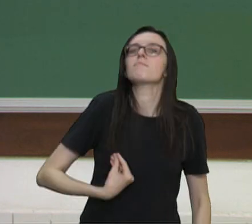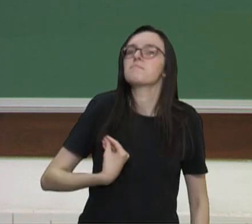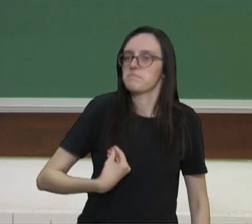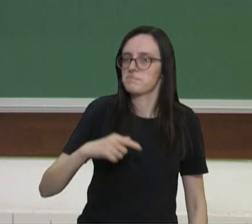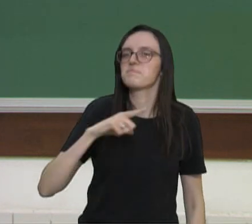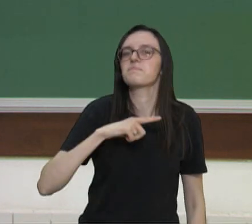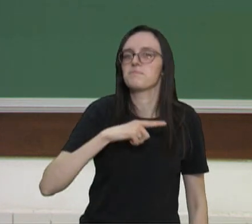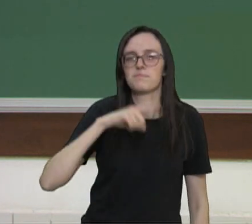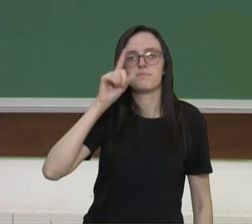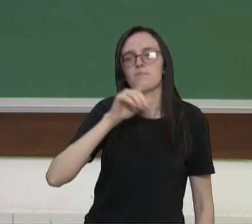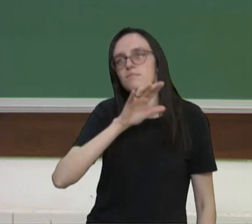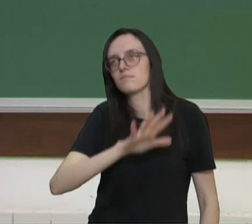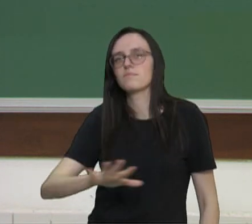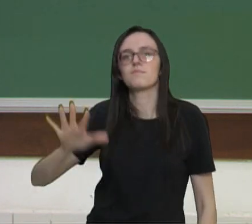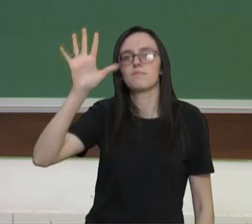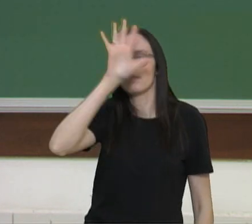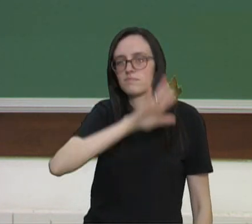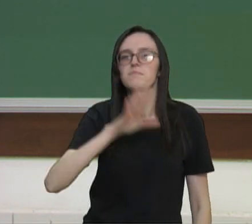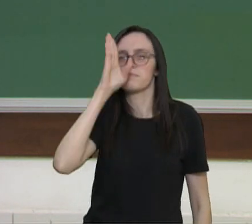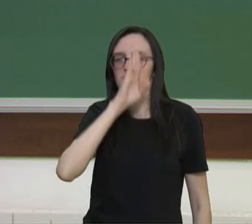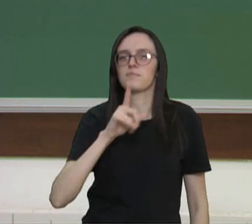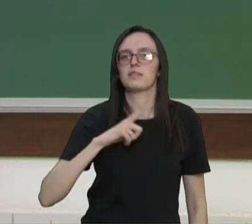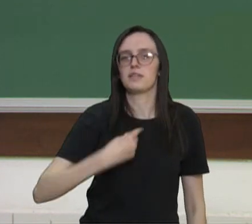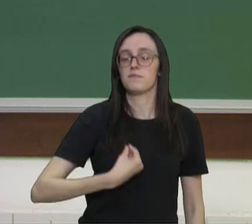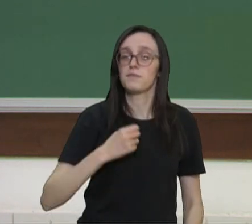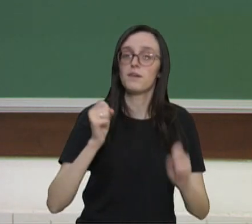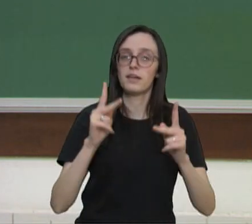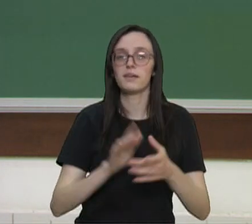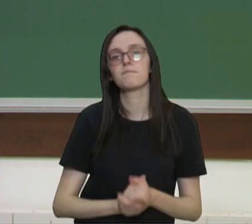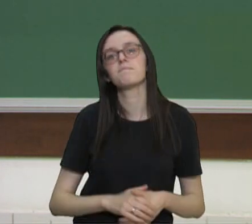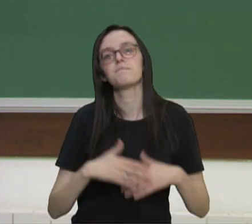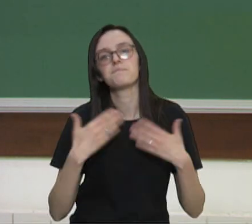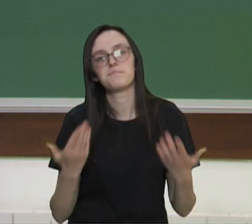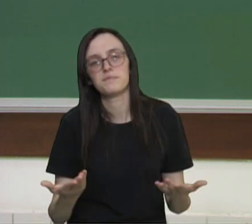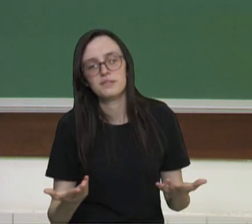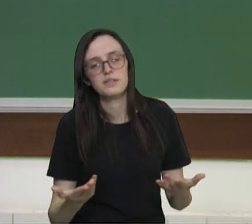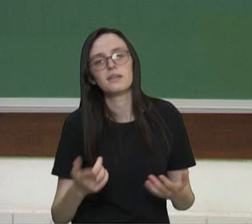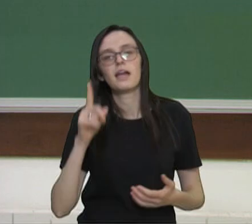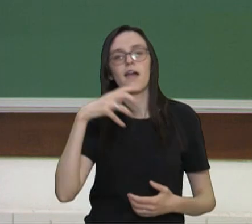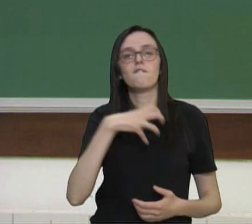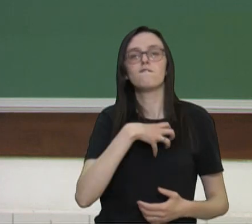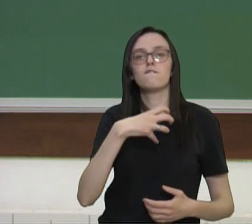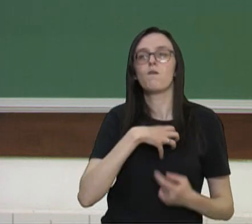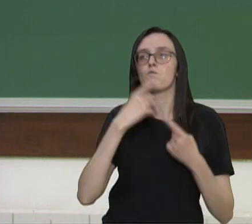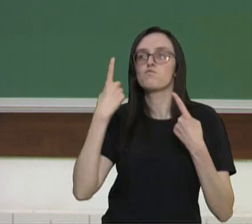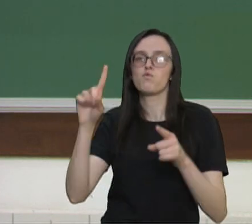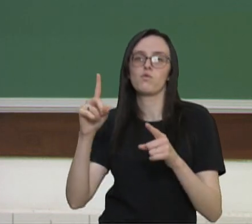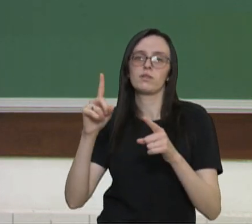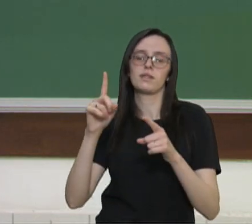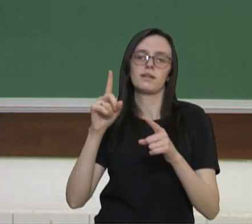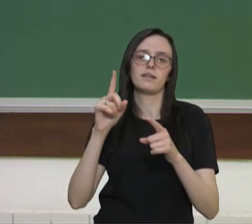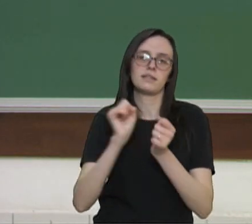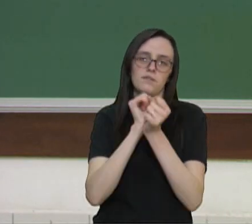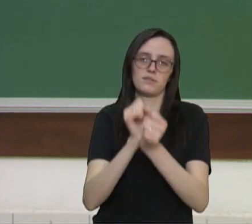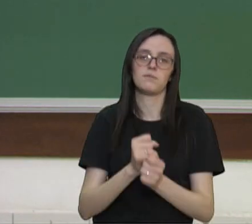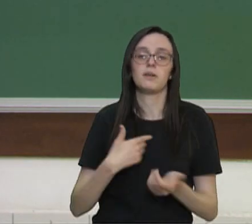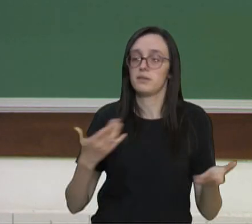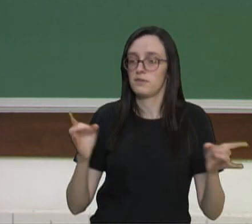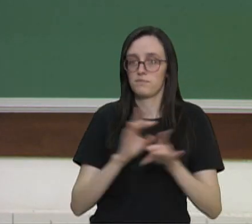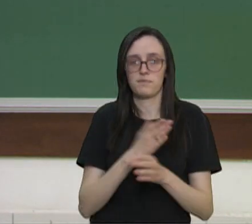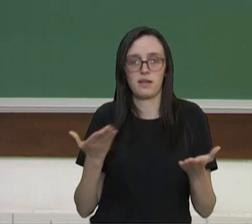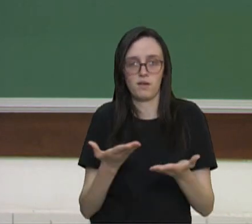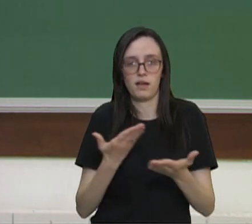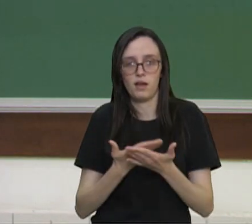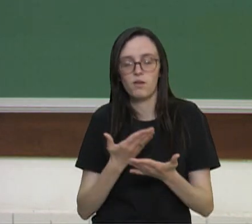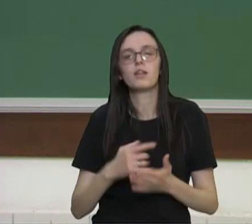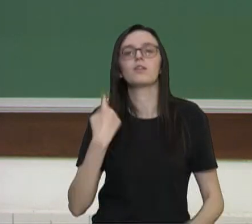presentes em praticamente todo o território nacional. Ok? Então, formas de resistência à escravidão. Galera, eu vou ficando por aqui.